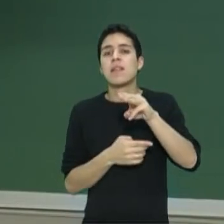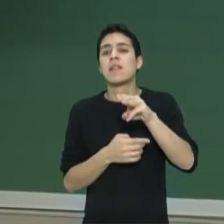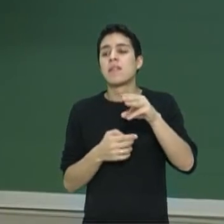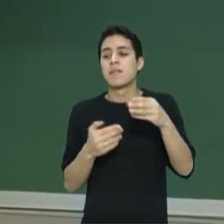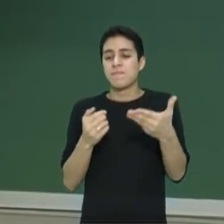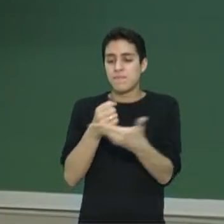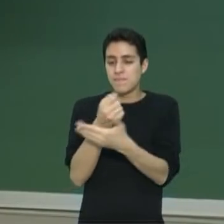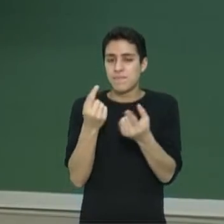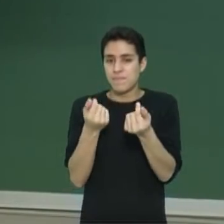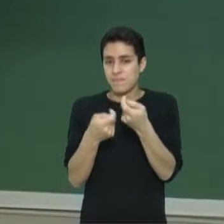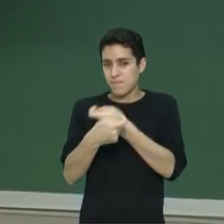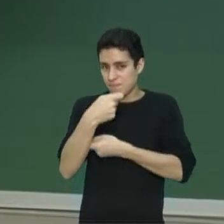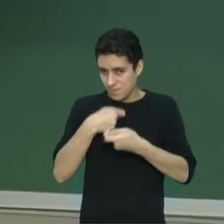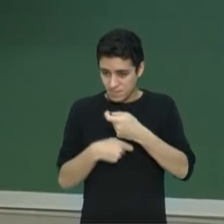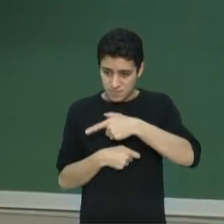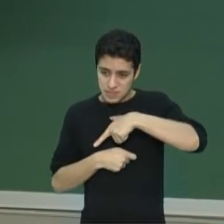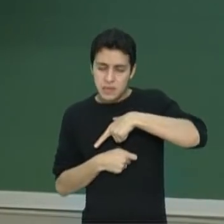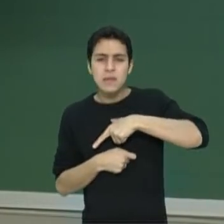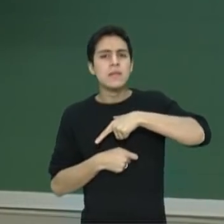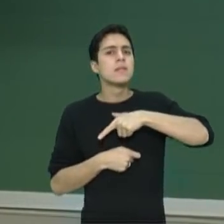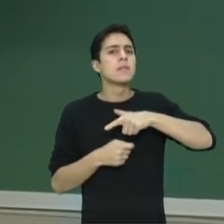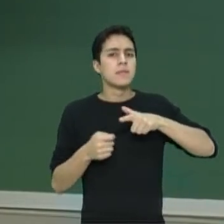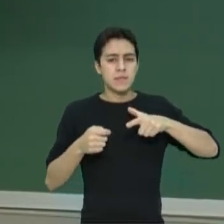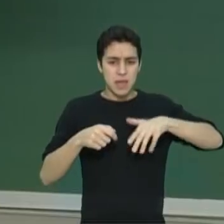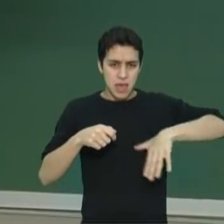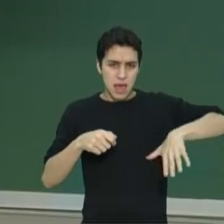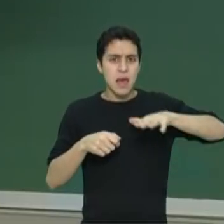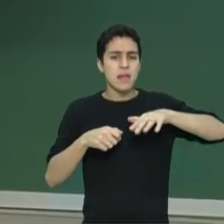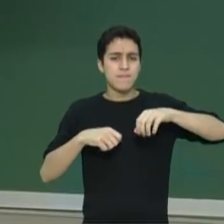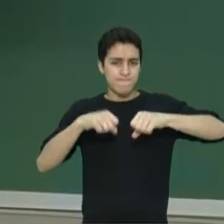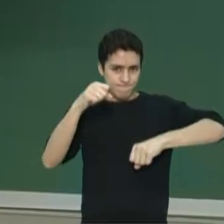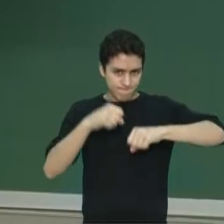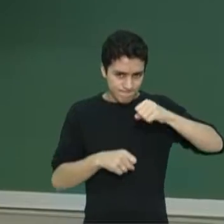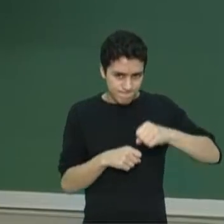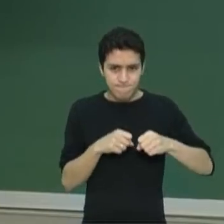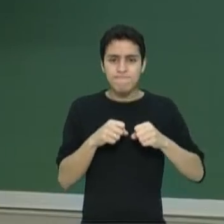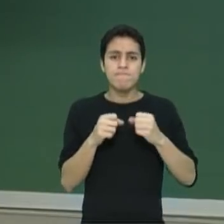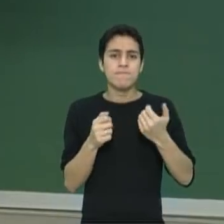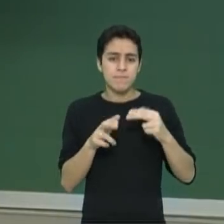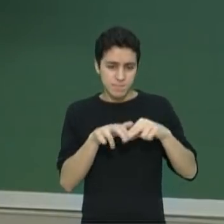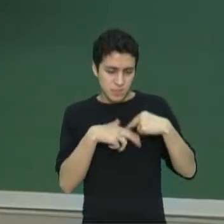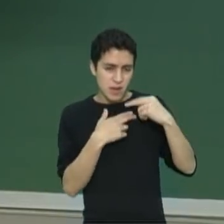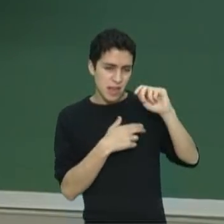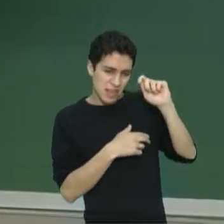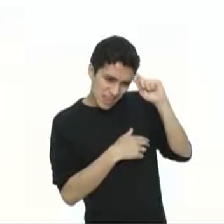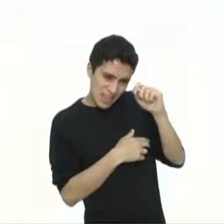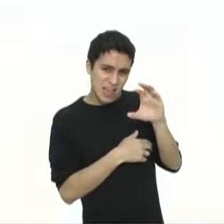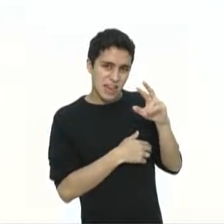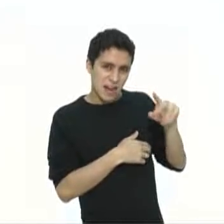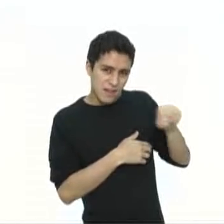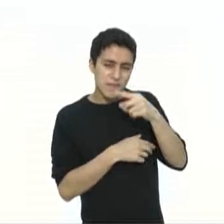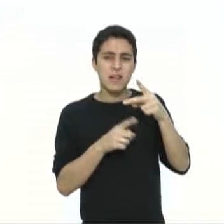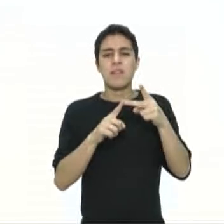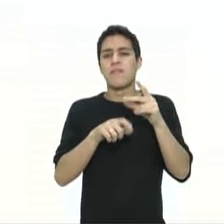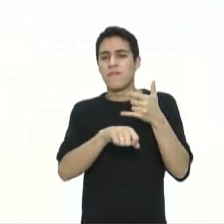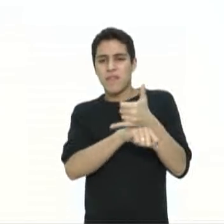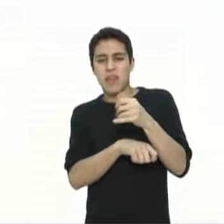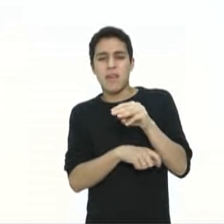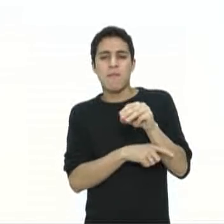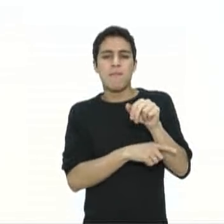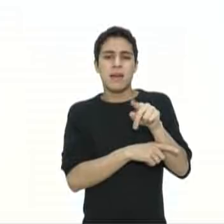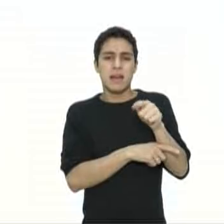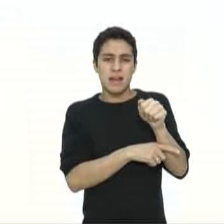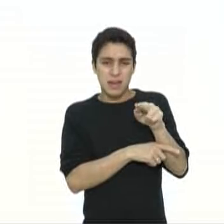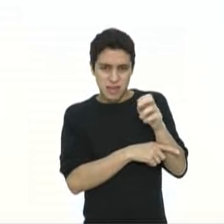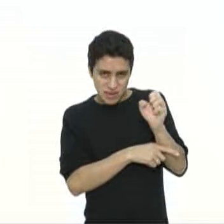Indústria tradicional, forte setor siderúrgico, alimentado por reservas de carvão, manganês e ferro, e a condição